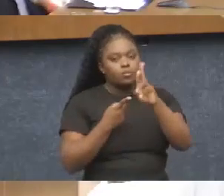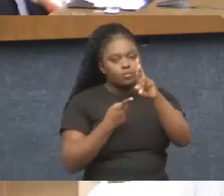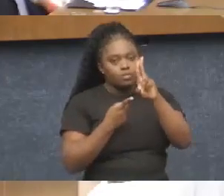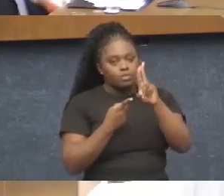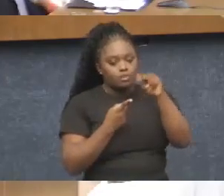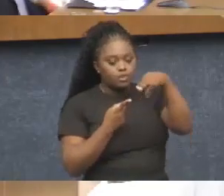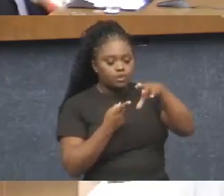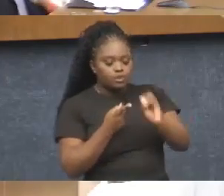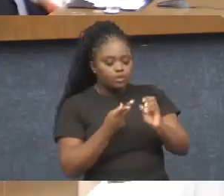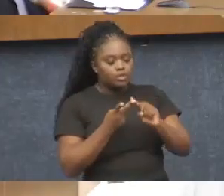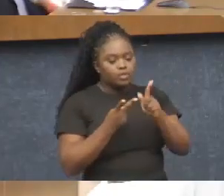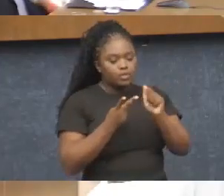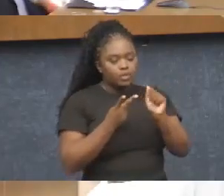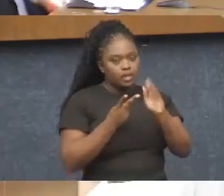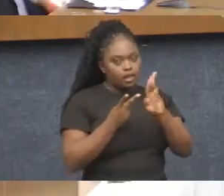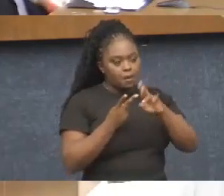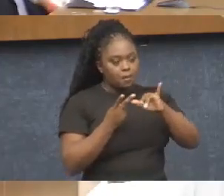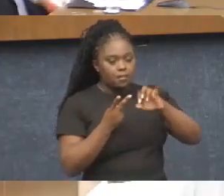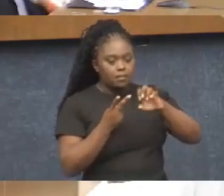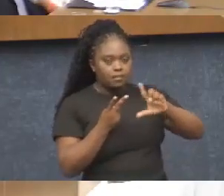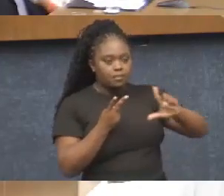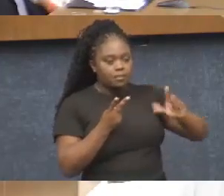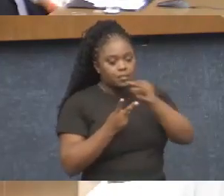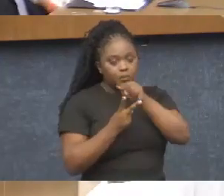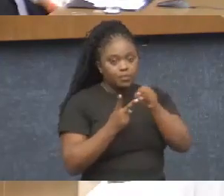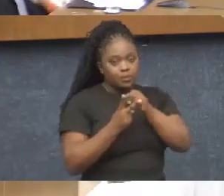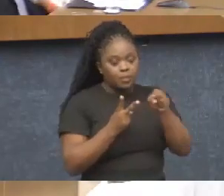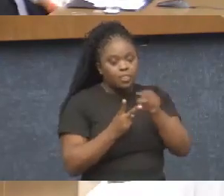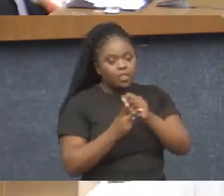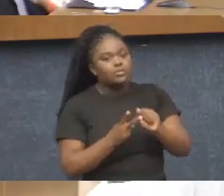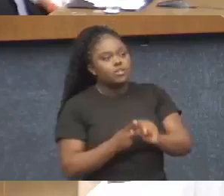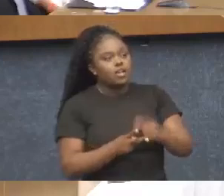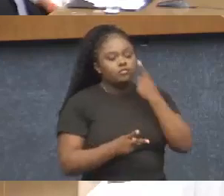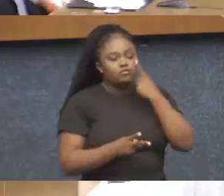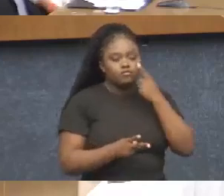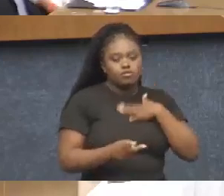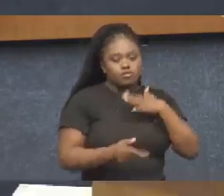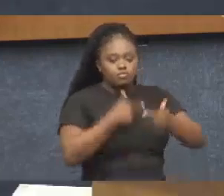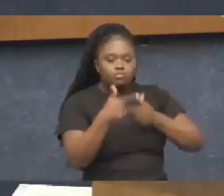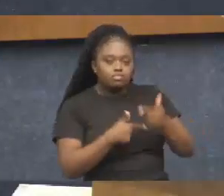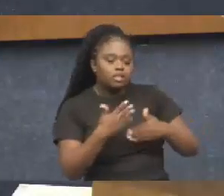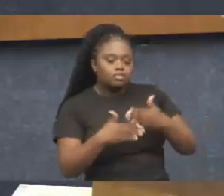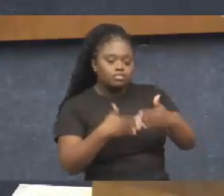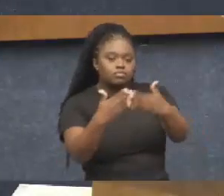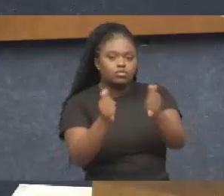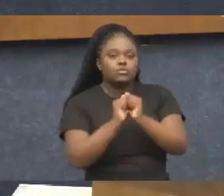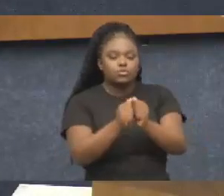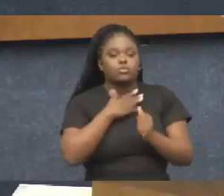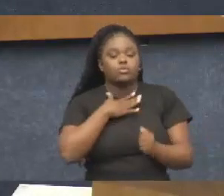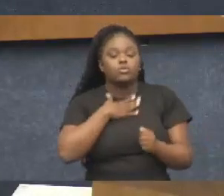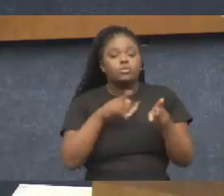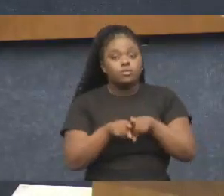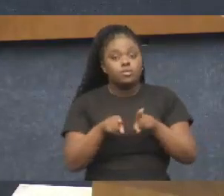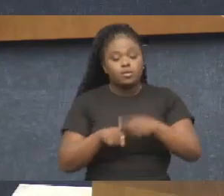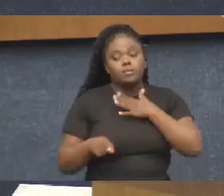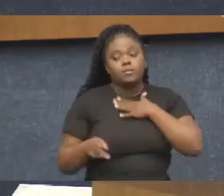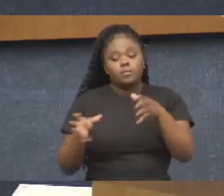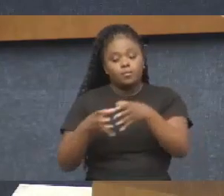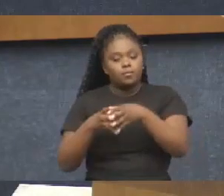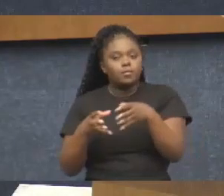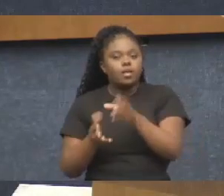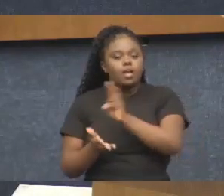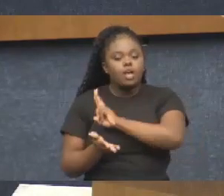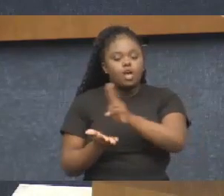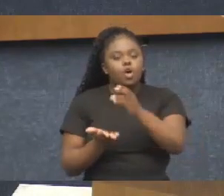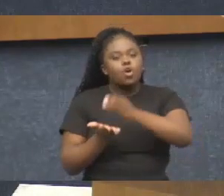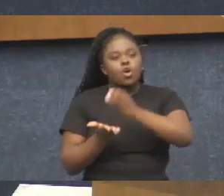que lá atrás enxergaram meu potencial no meu trabalho e hoje estão comigo aí na jornada. Agradecer também a equipe do Copo Sujo Comedy Club, que me deu a